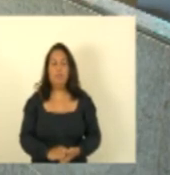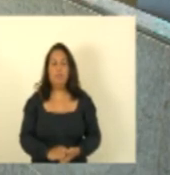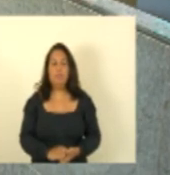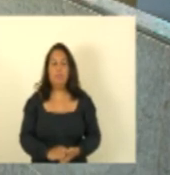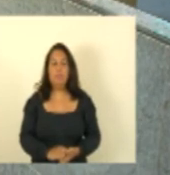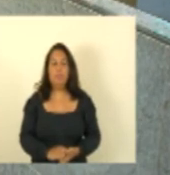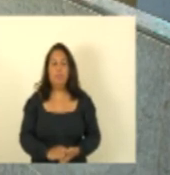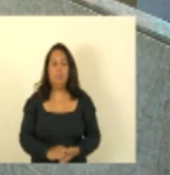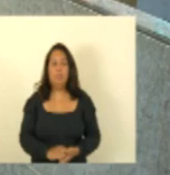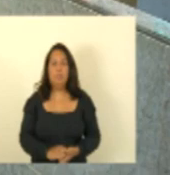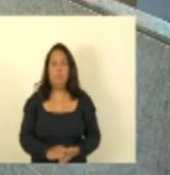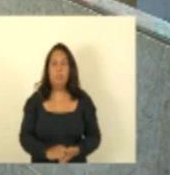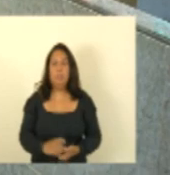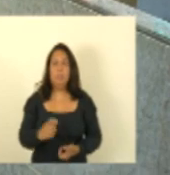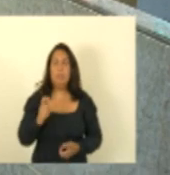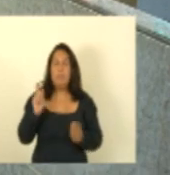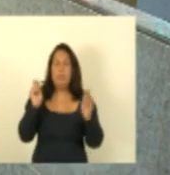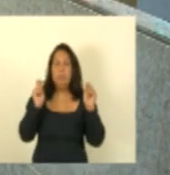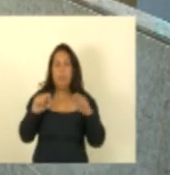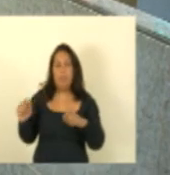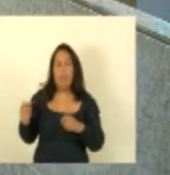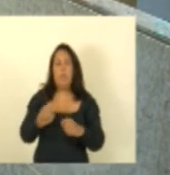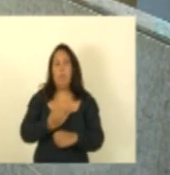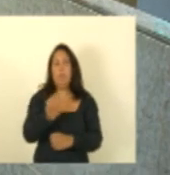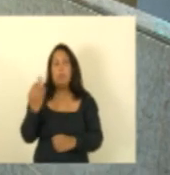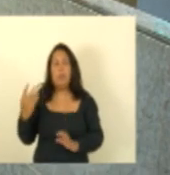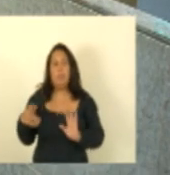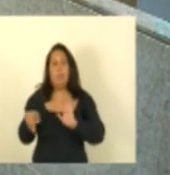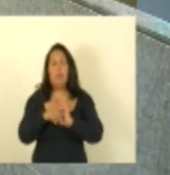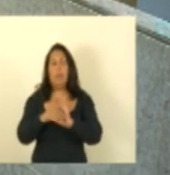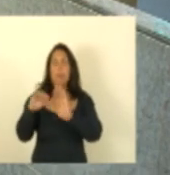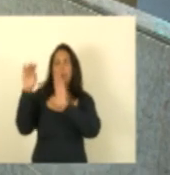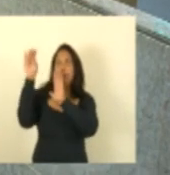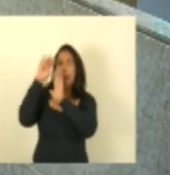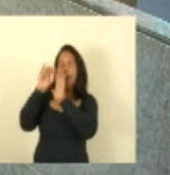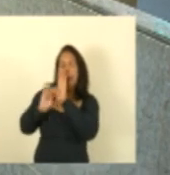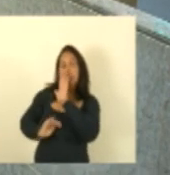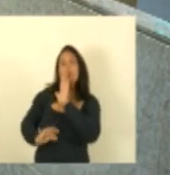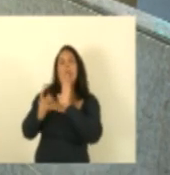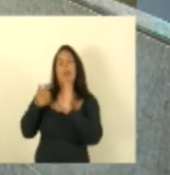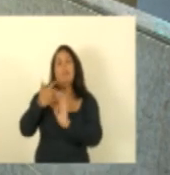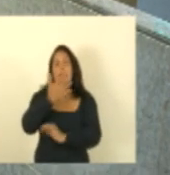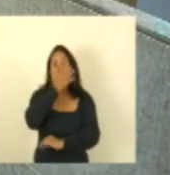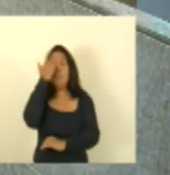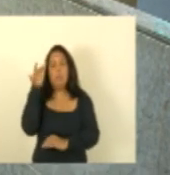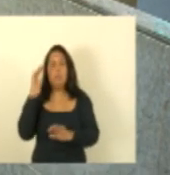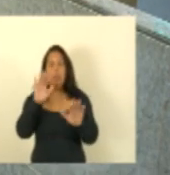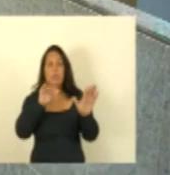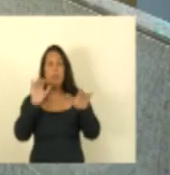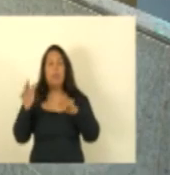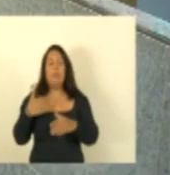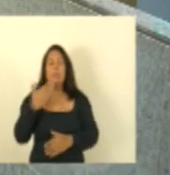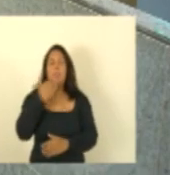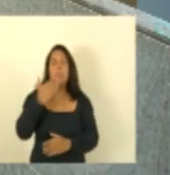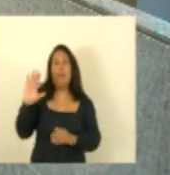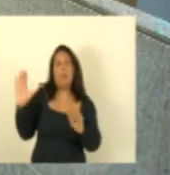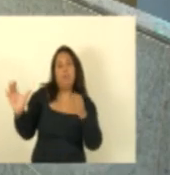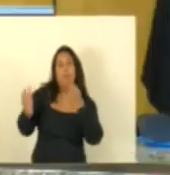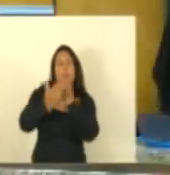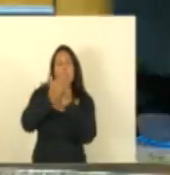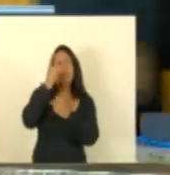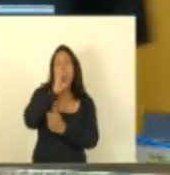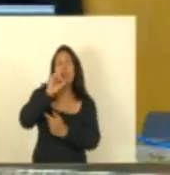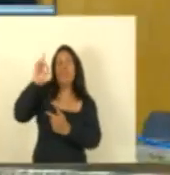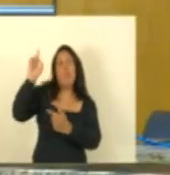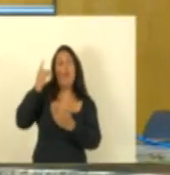Quórum para abertura da sessão, de acordo com o painel eletrônico, aonde invocando a proteção de Deus, declaro a mesma